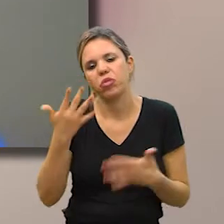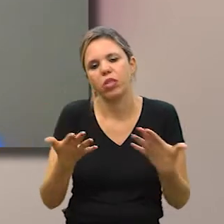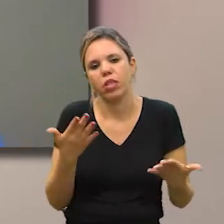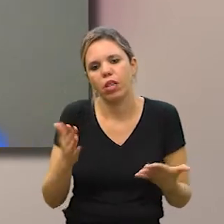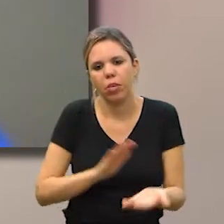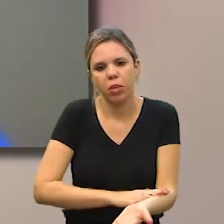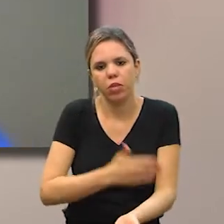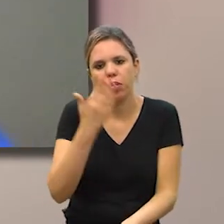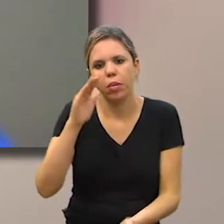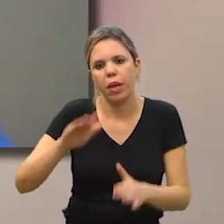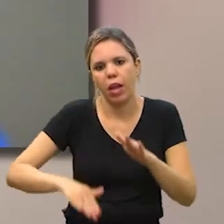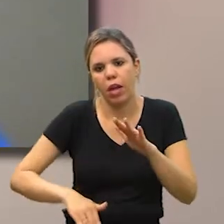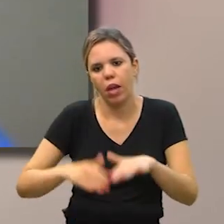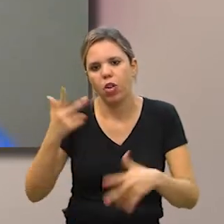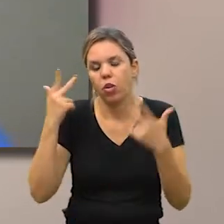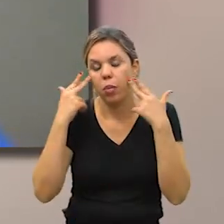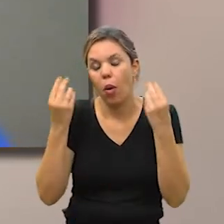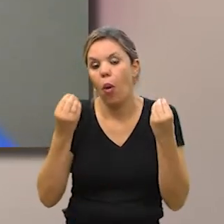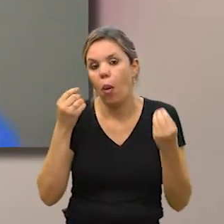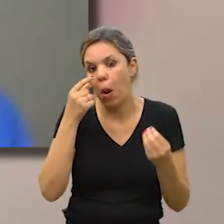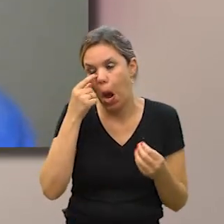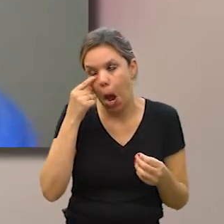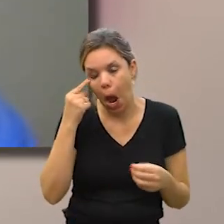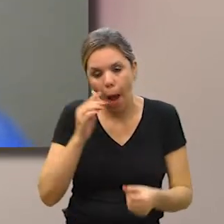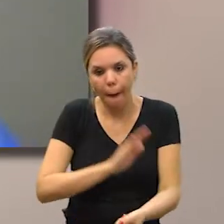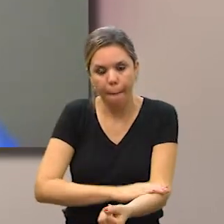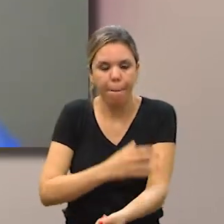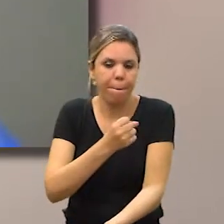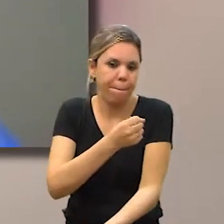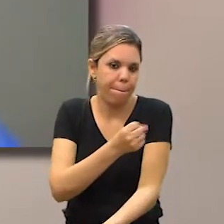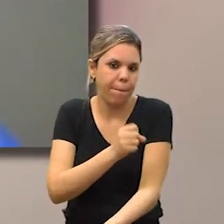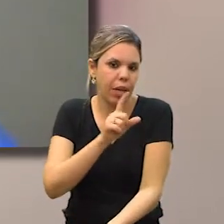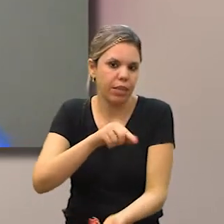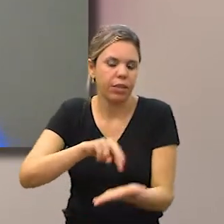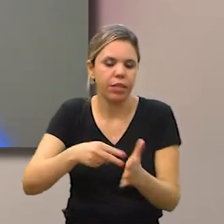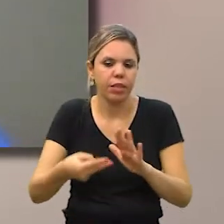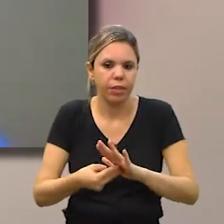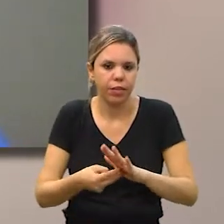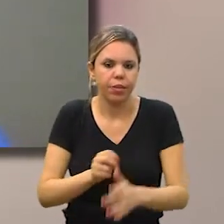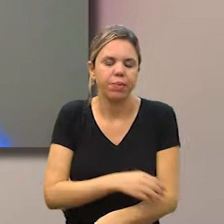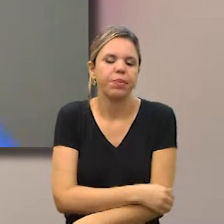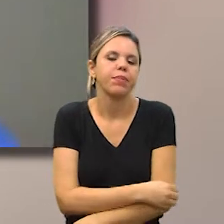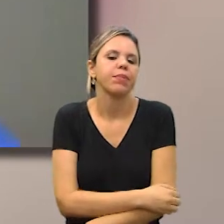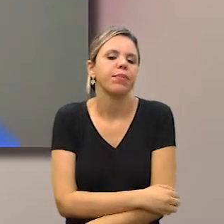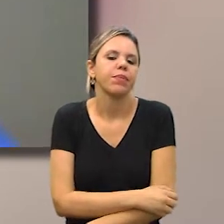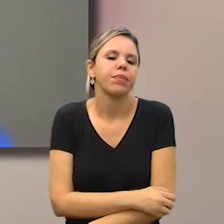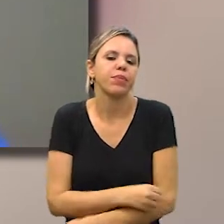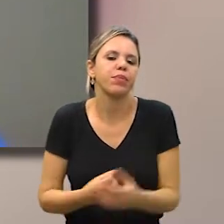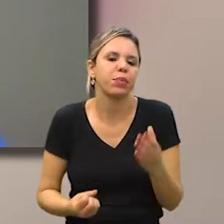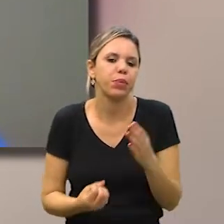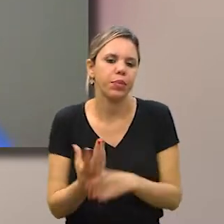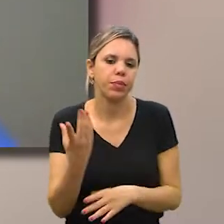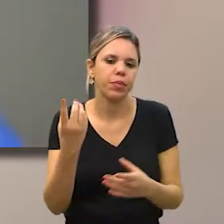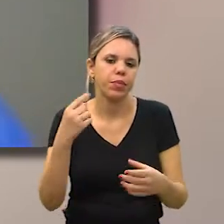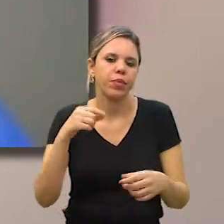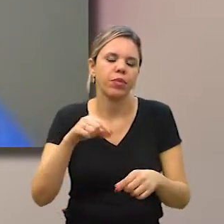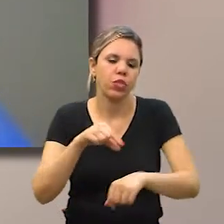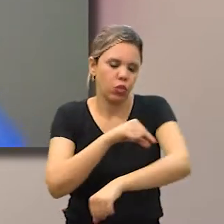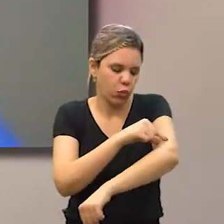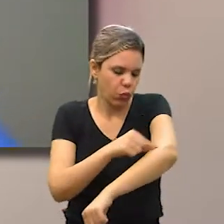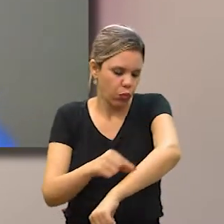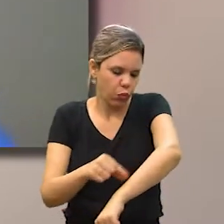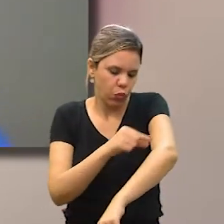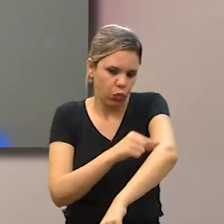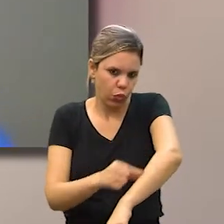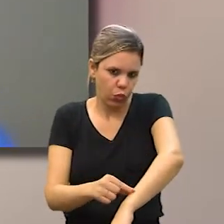né a pressão alta ou pressão normal é uma pressão arterial é a pressão e acontece dentro dos vasos